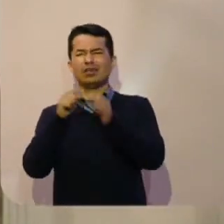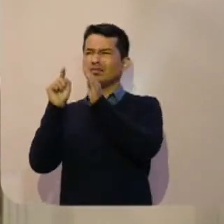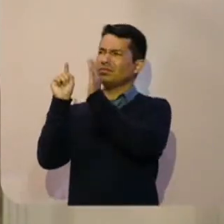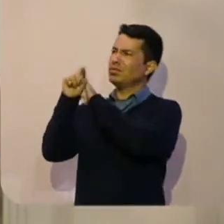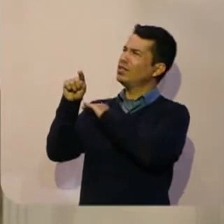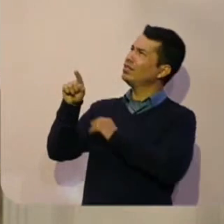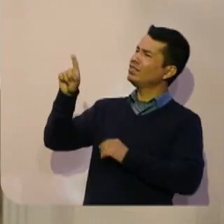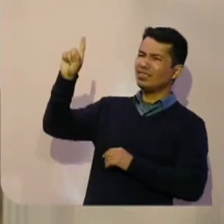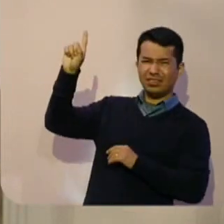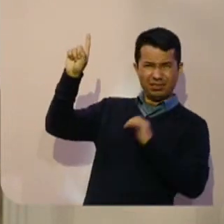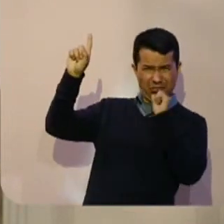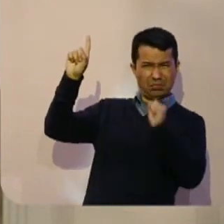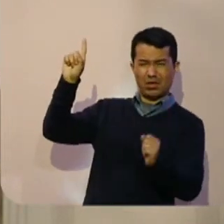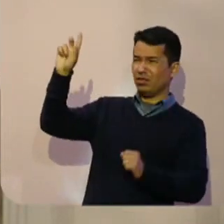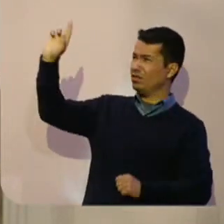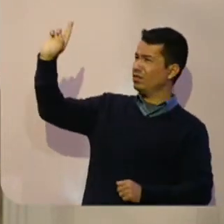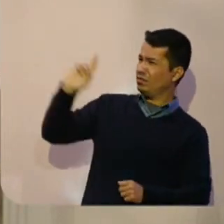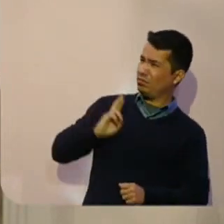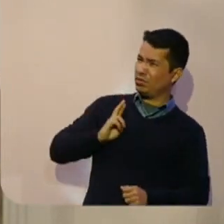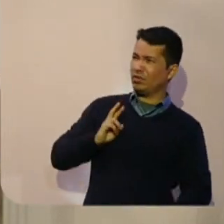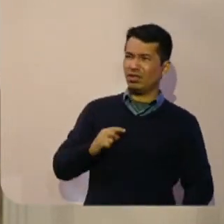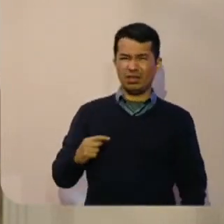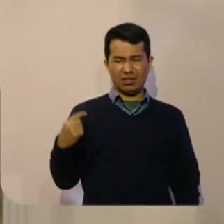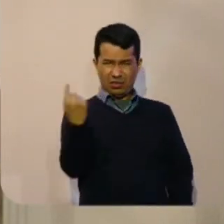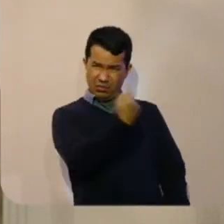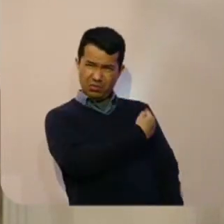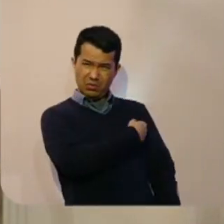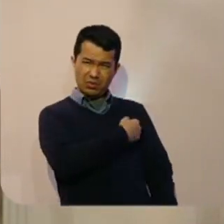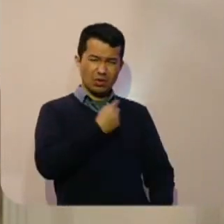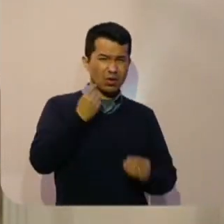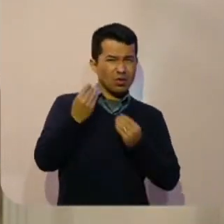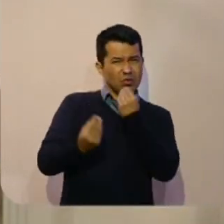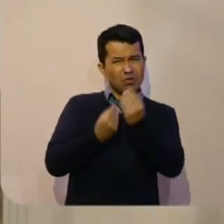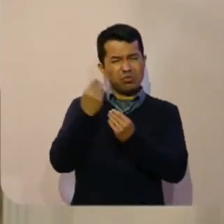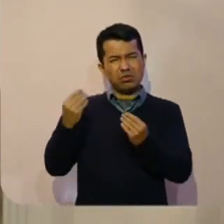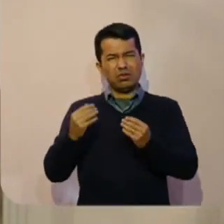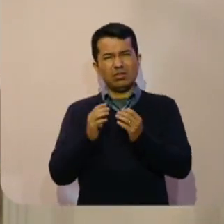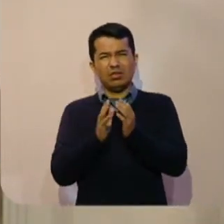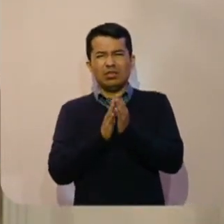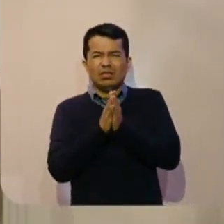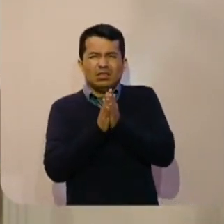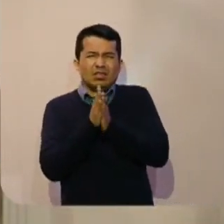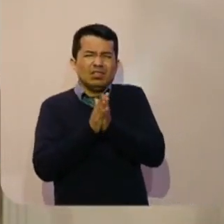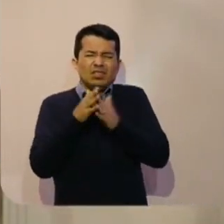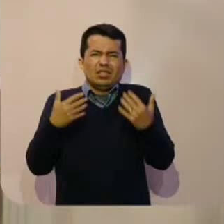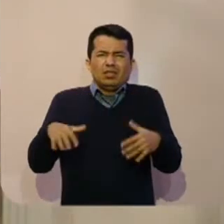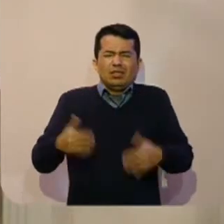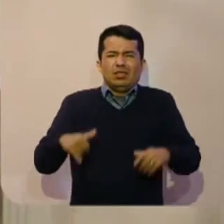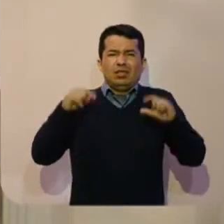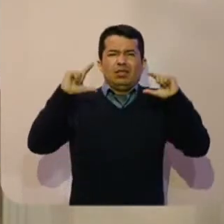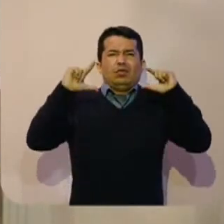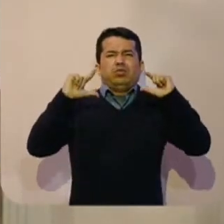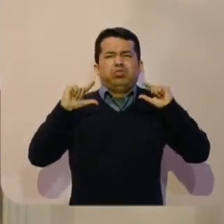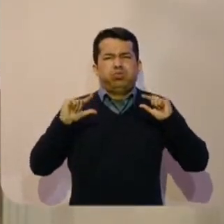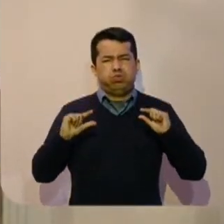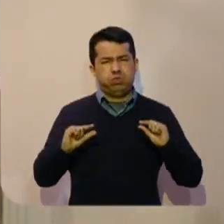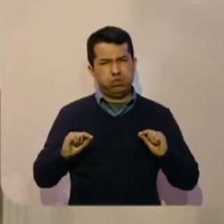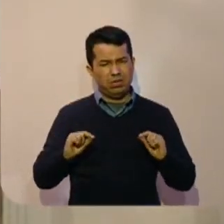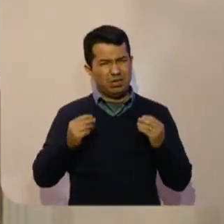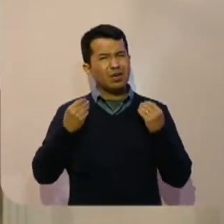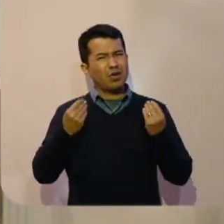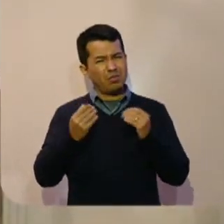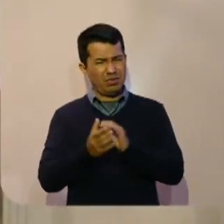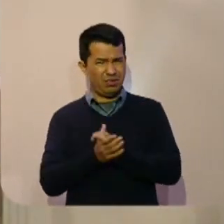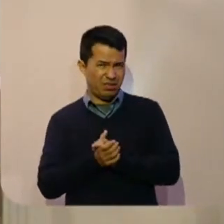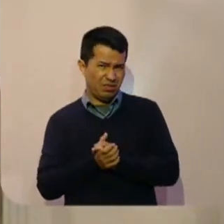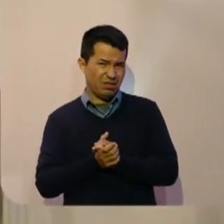de Deus para a ansiedade? Existe algum remédio de Deus para a ansiedade? Como é que a gente